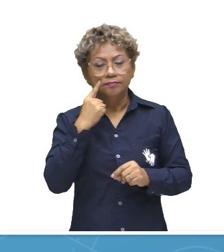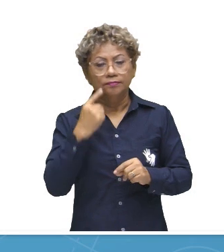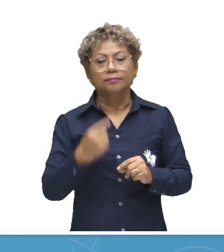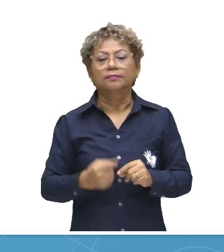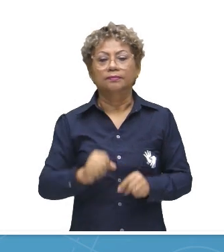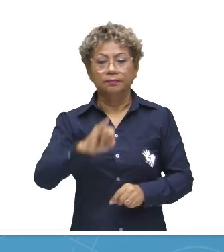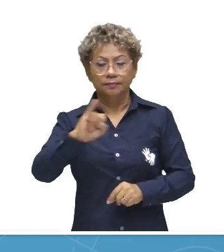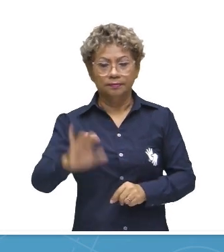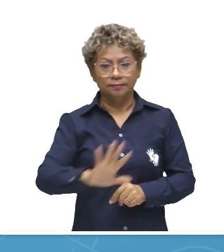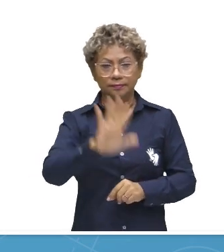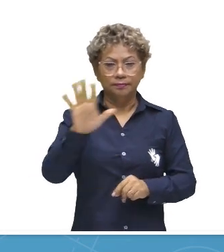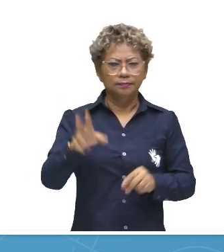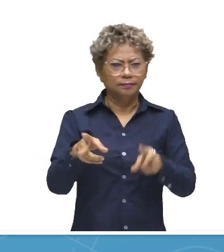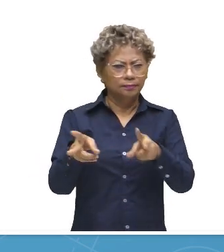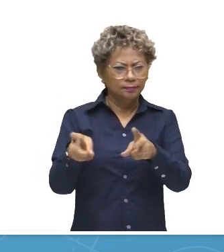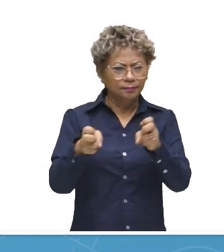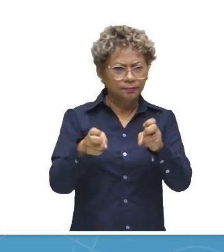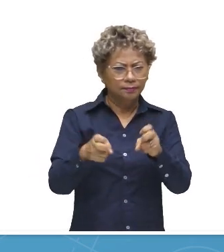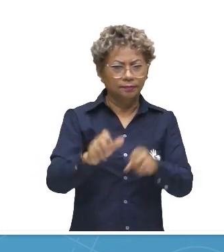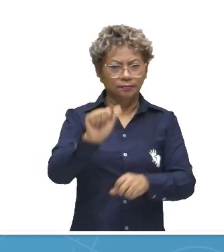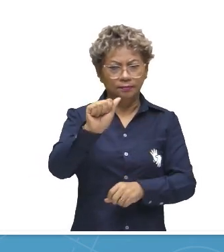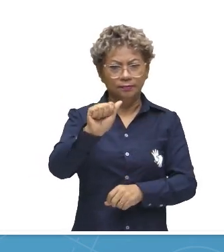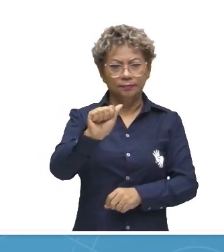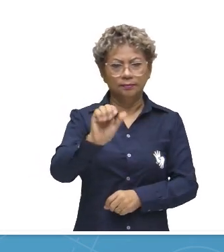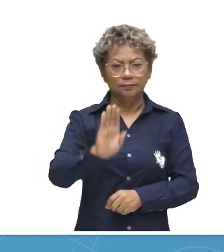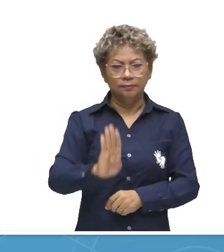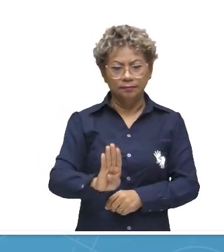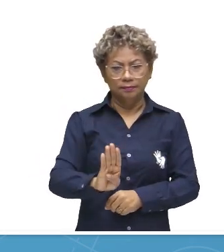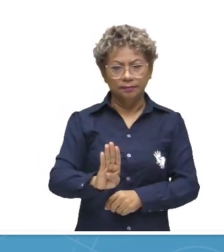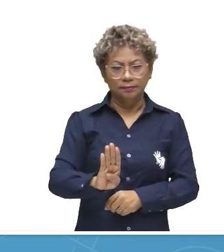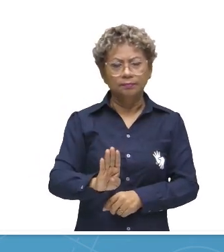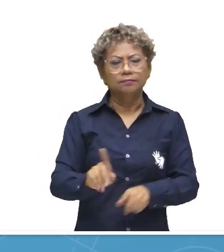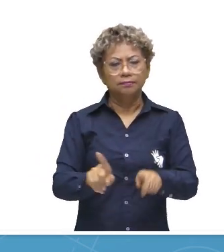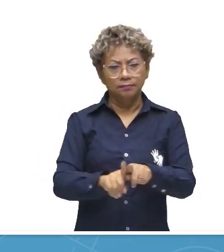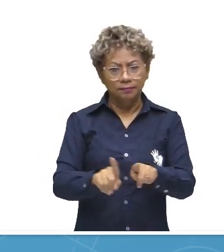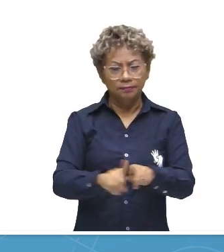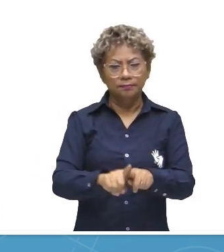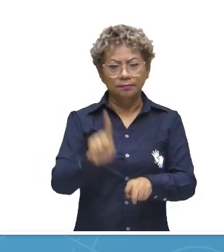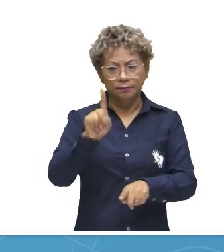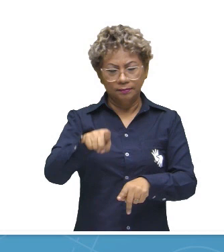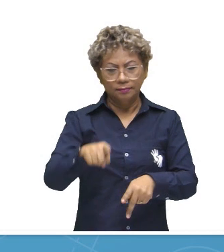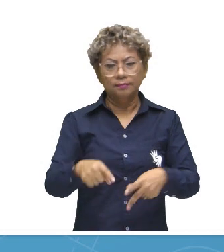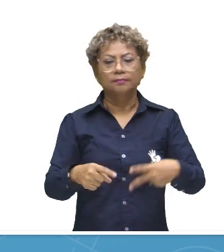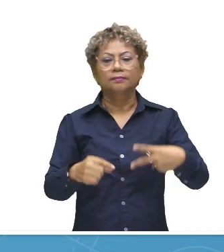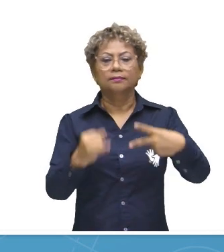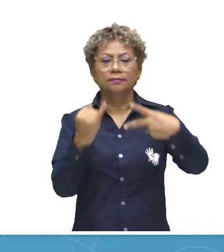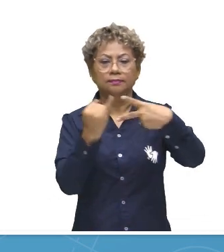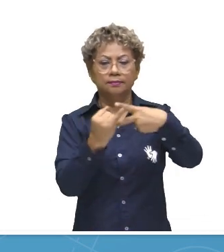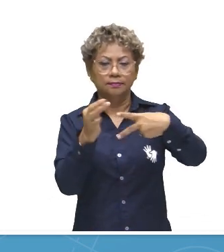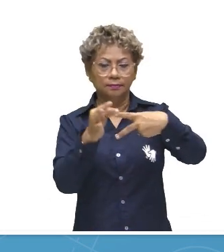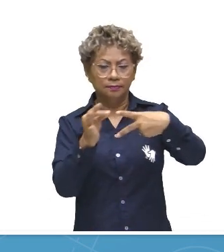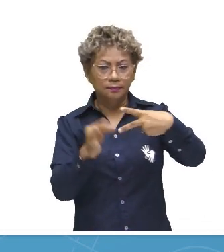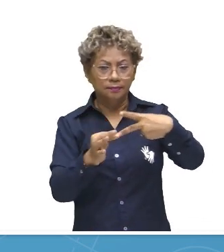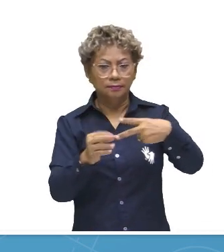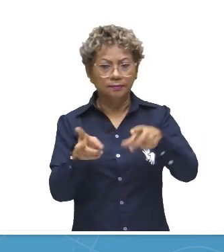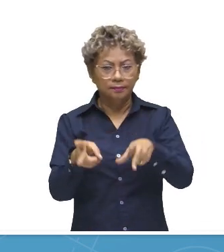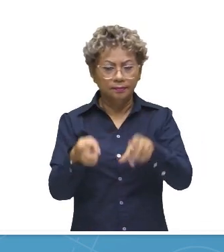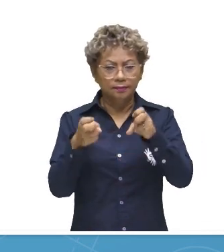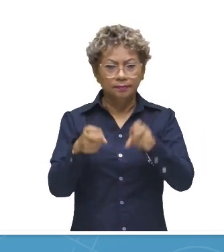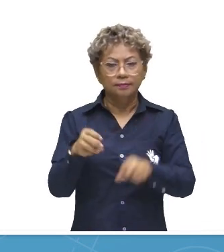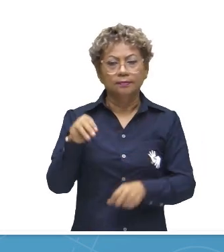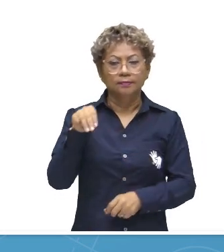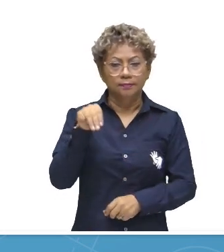A primeira coisa que você observa é que ele vai apresentar um ângulo cuja medida é maior